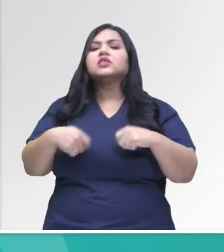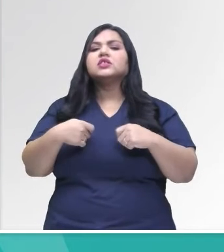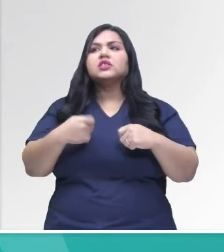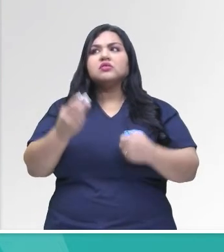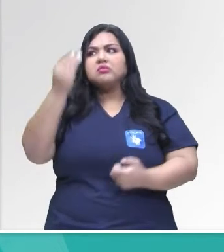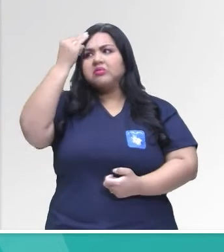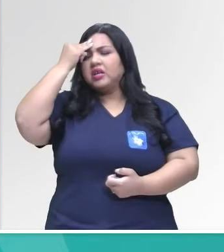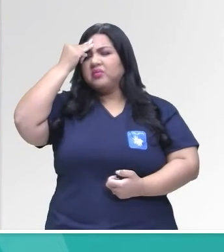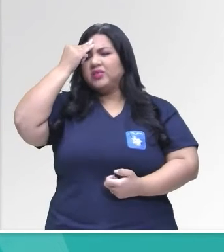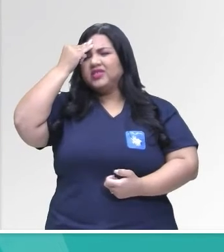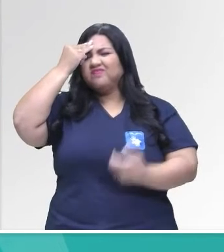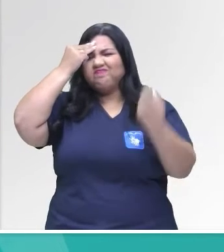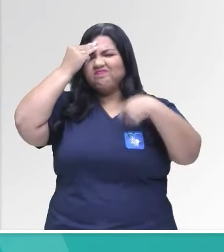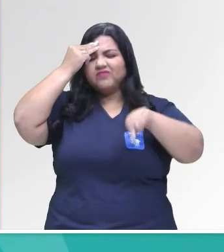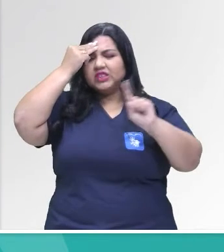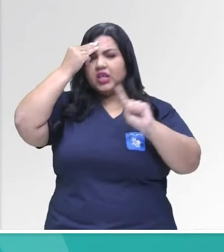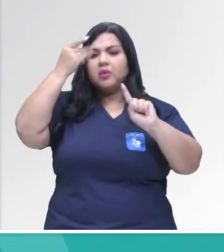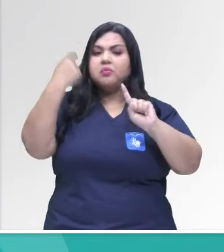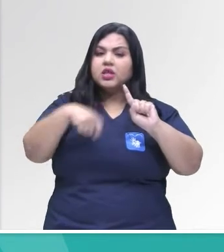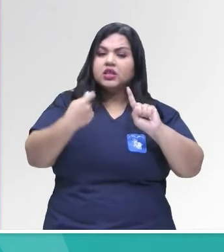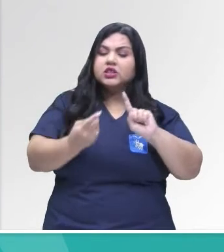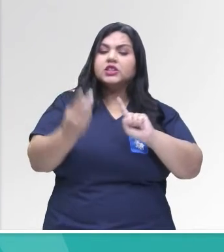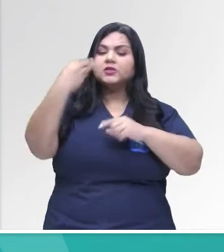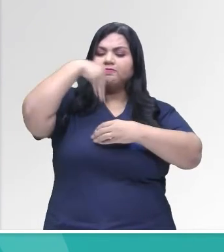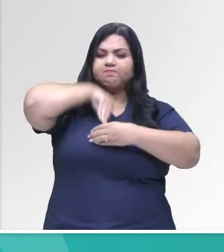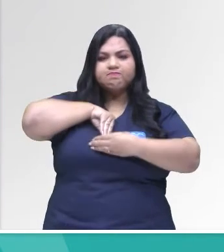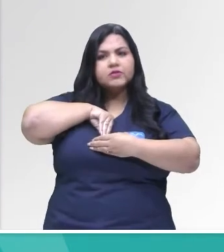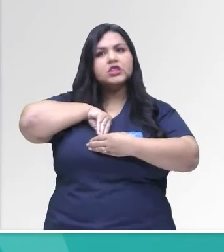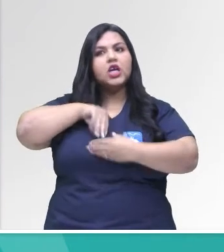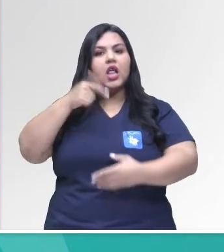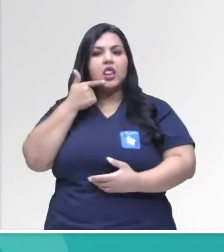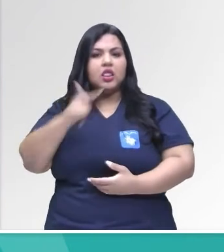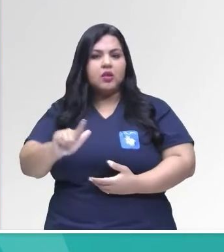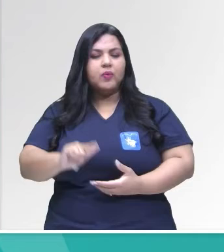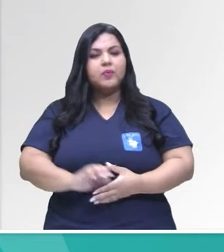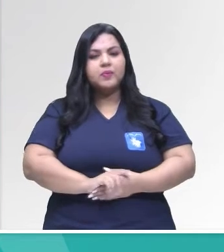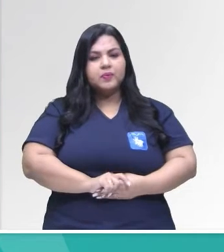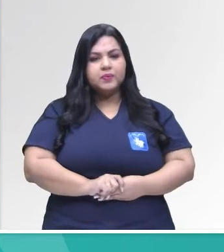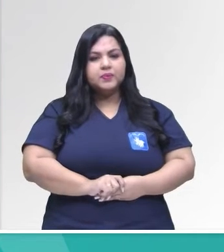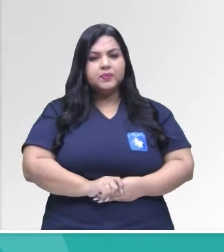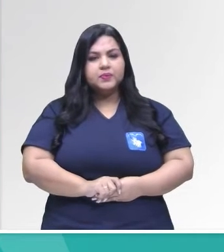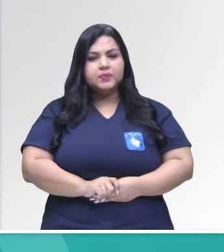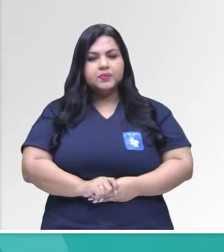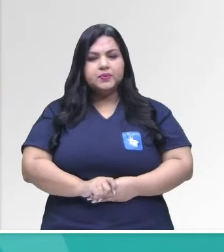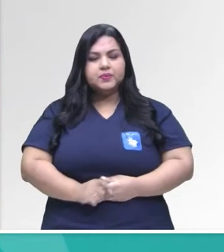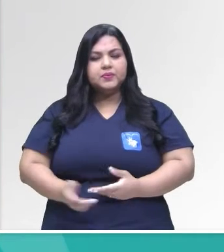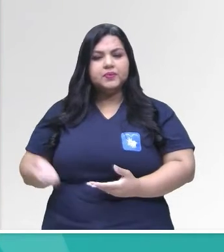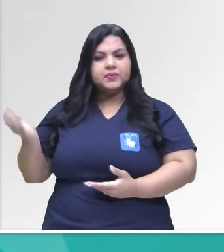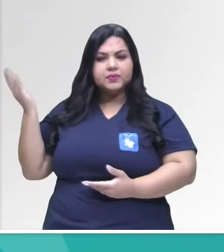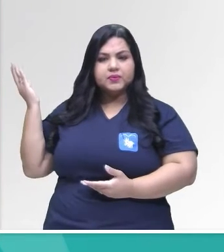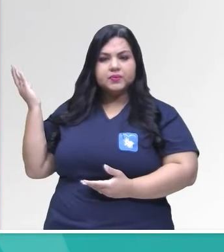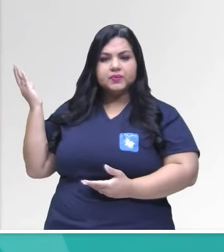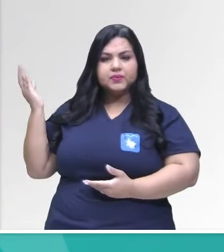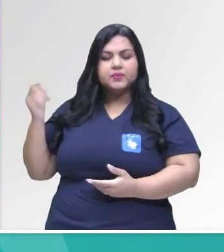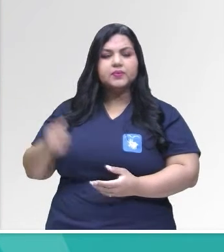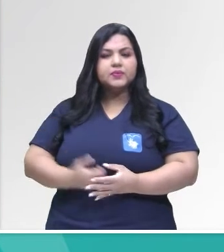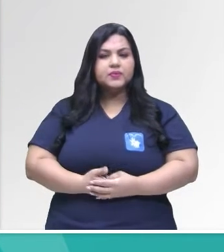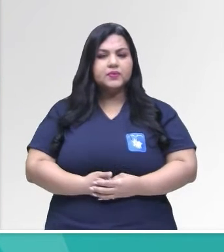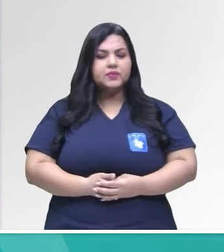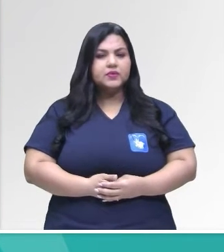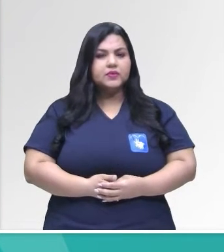memorizar, digamos assim, você precisa internalizar, right? Vejam aqui que relembramos